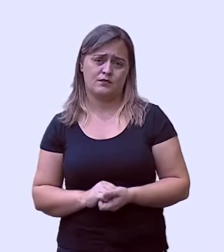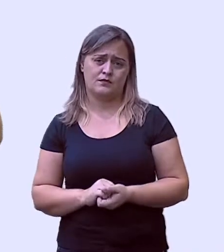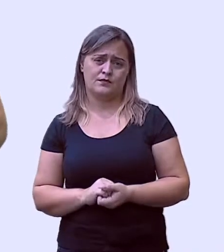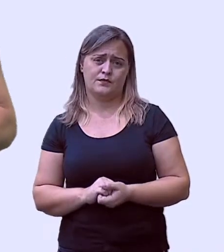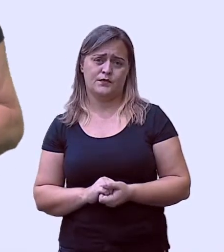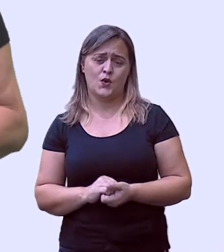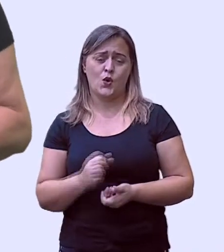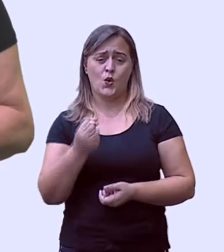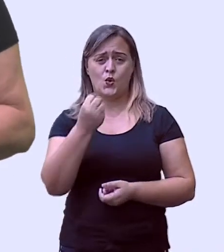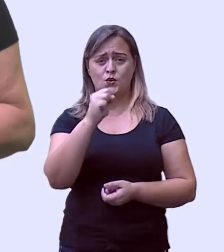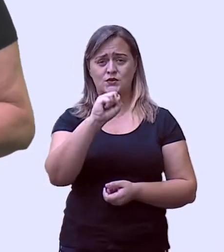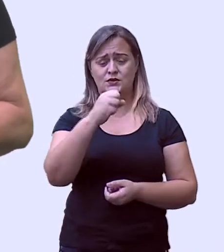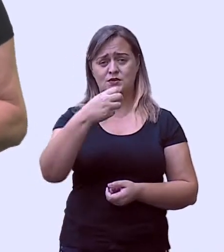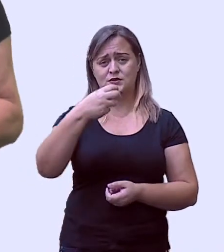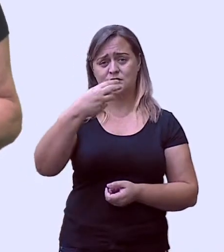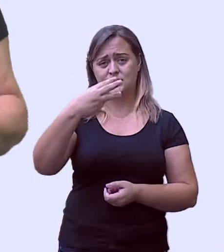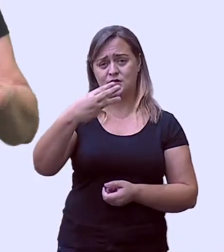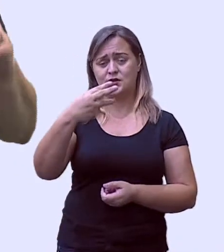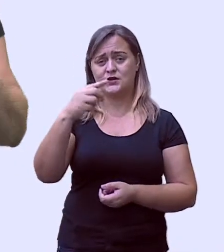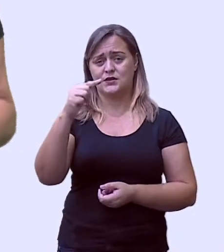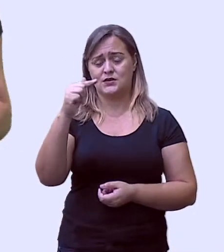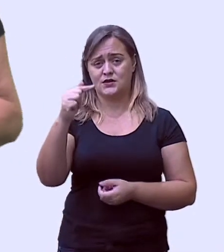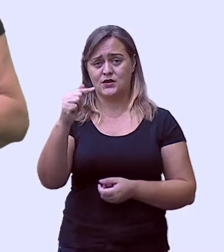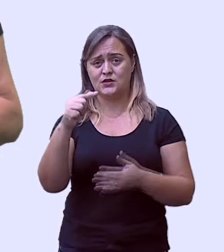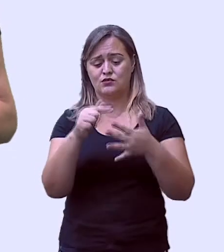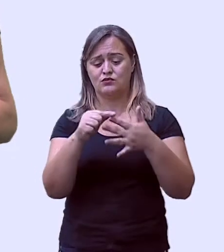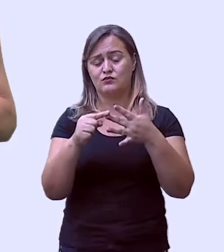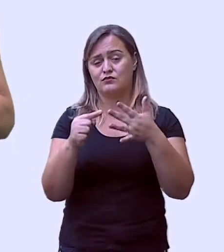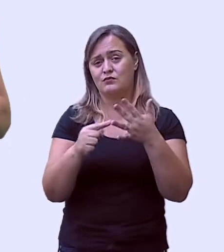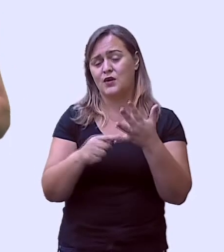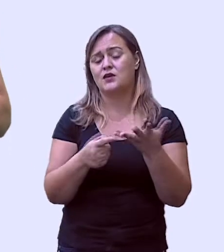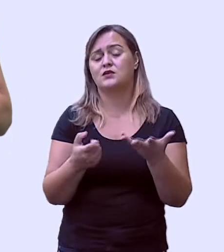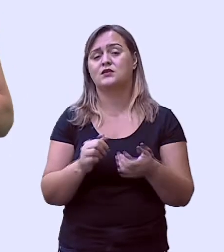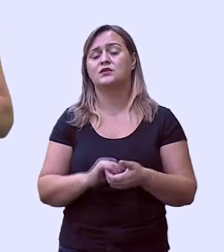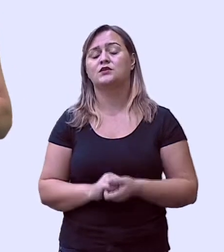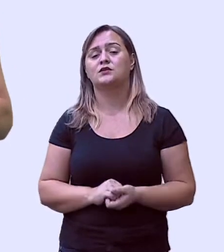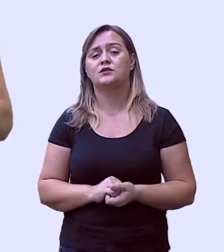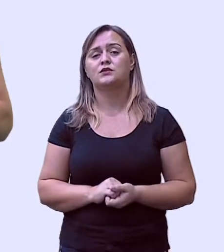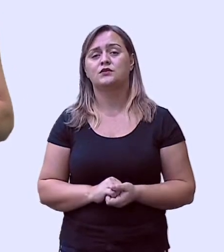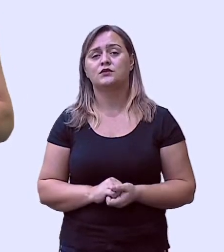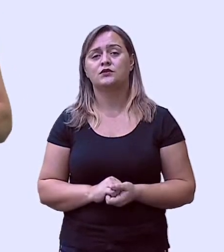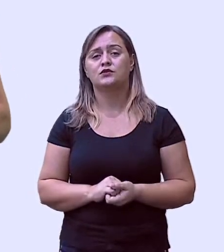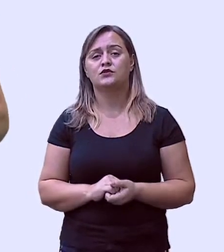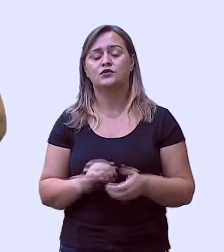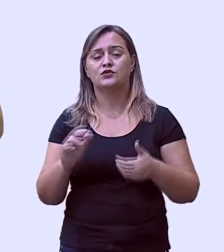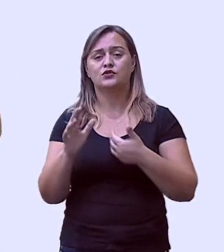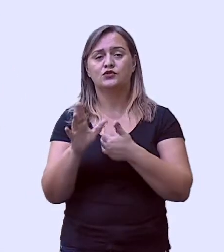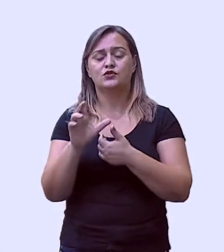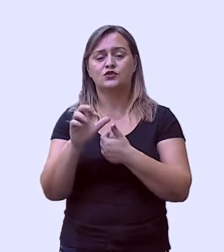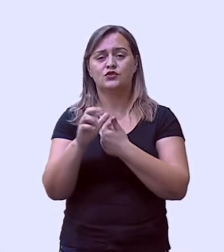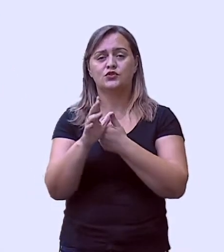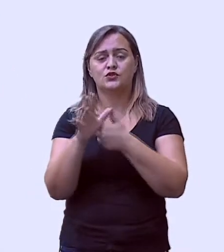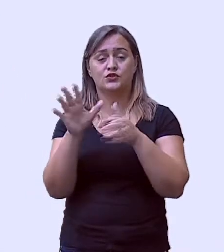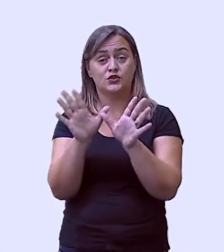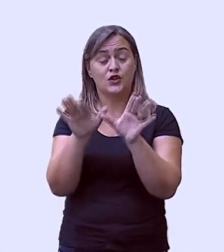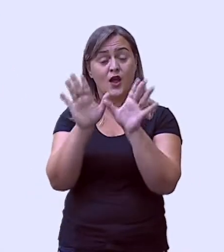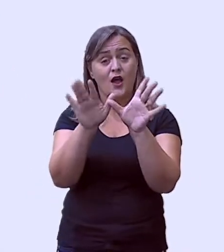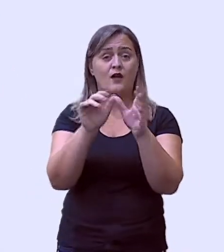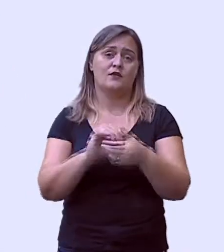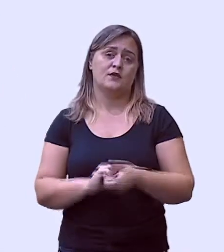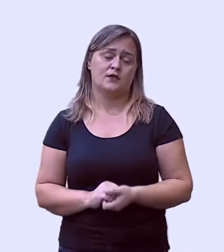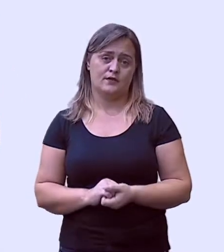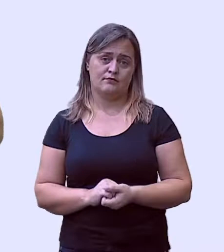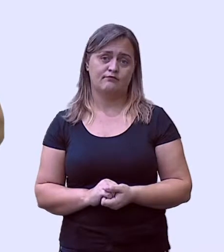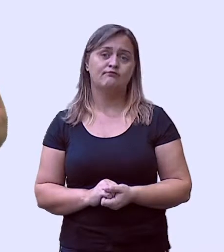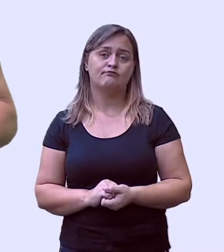837 espécies de aves. São endêmicas e 185 espécies de répteis, das